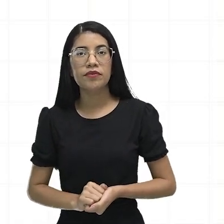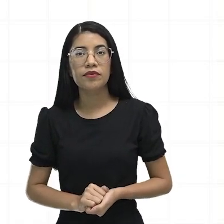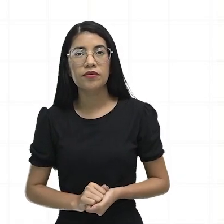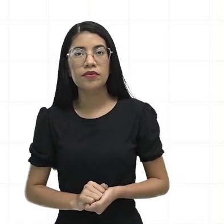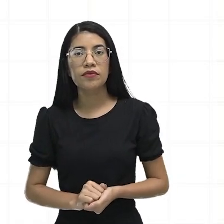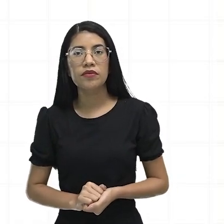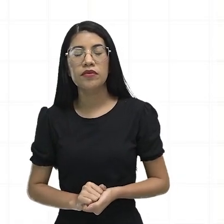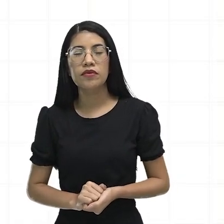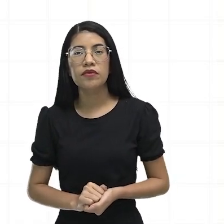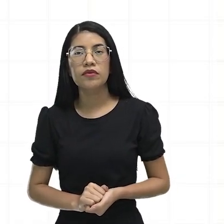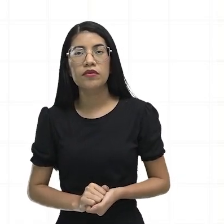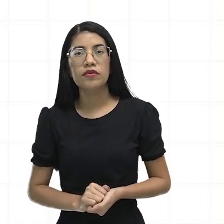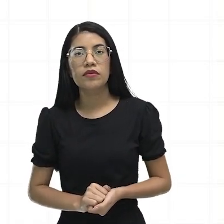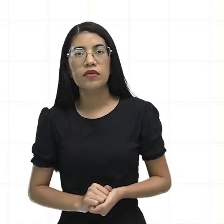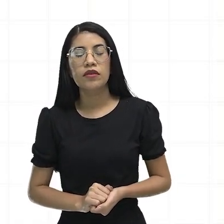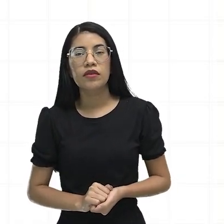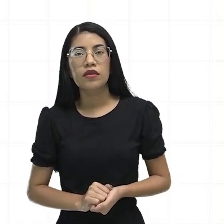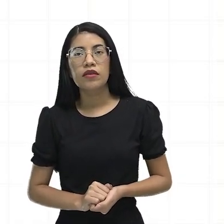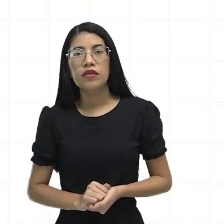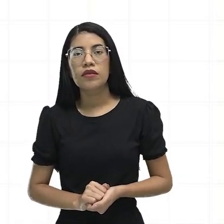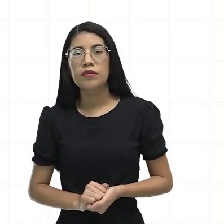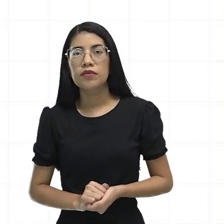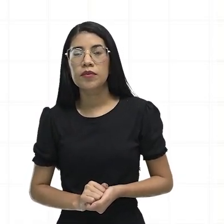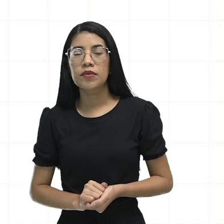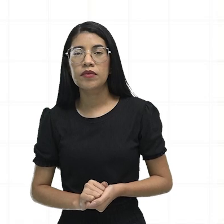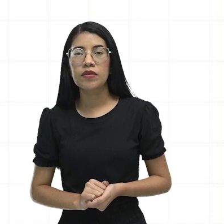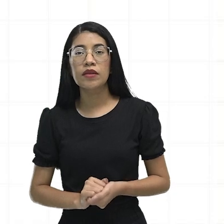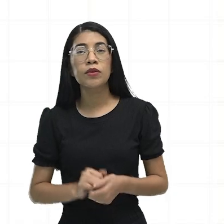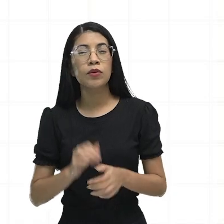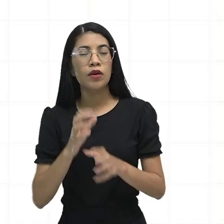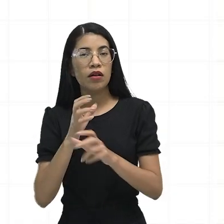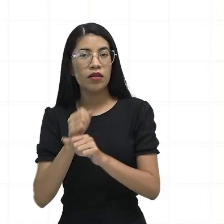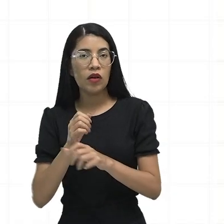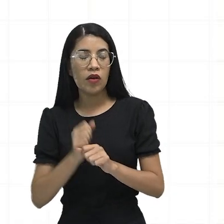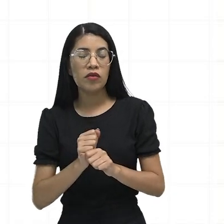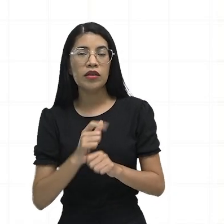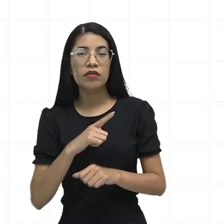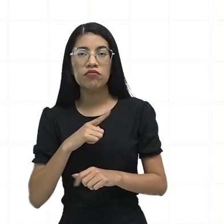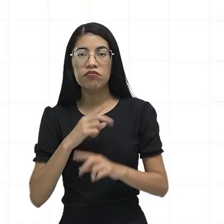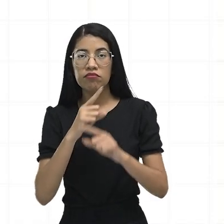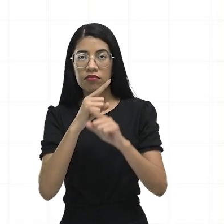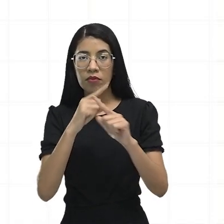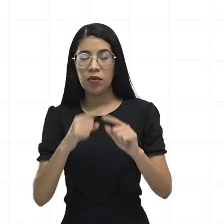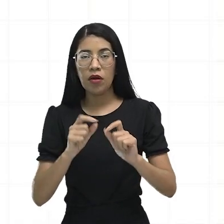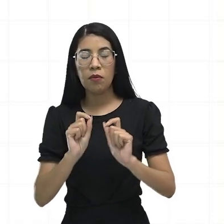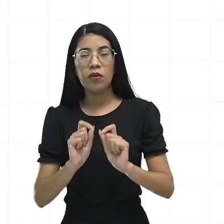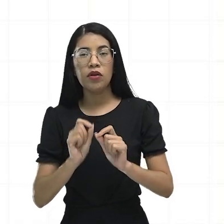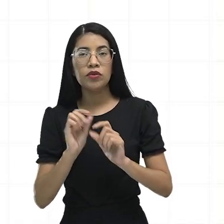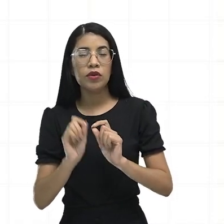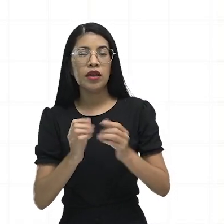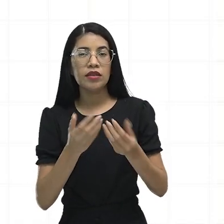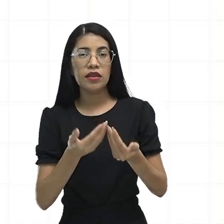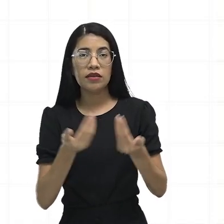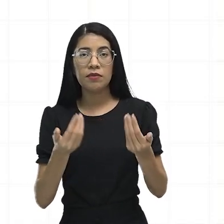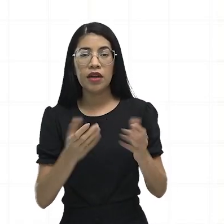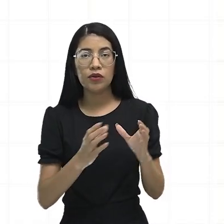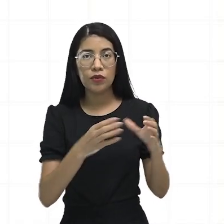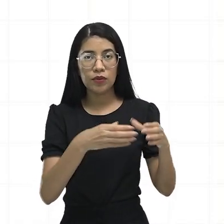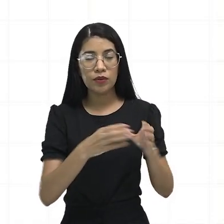bem. Os problemas que envolvem regra de 3 simples podem ser separados em 2